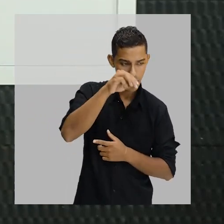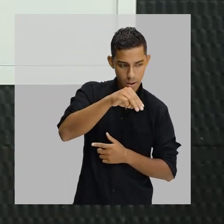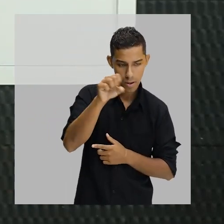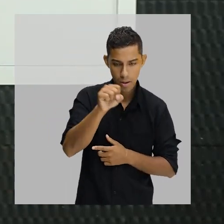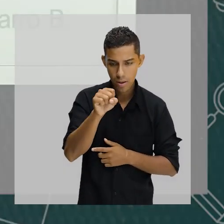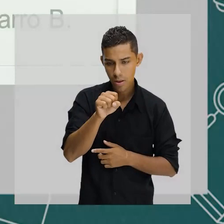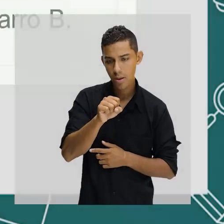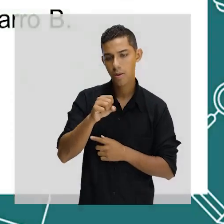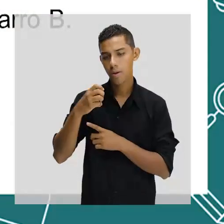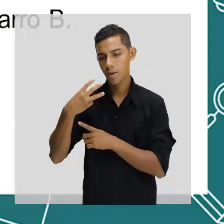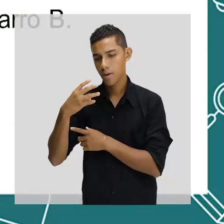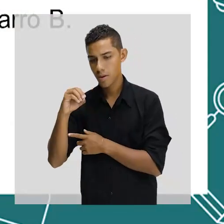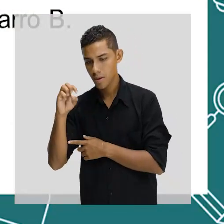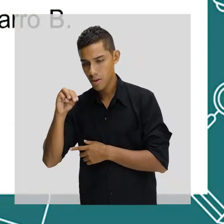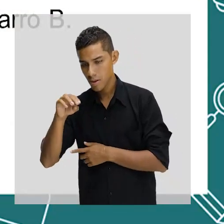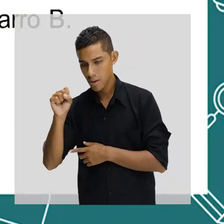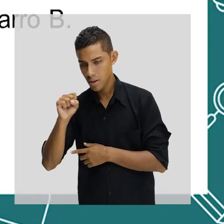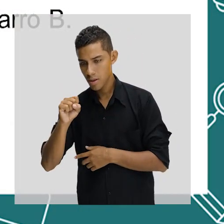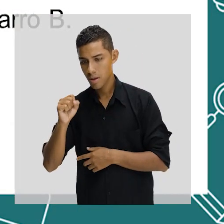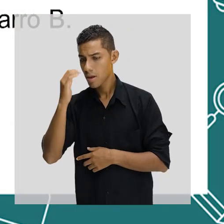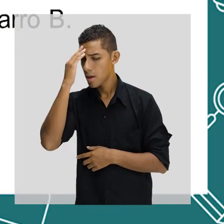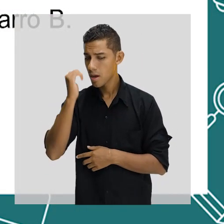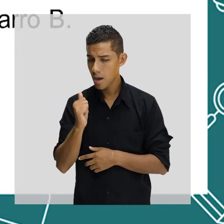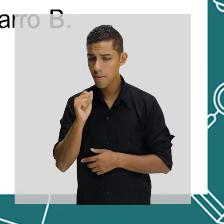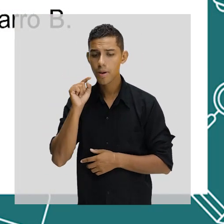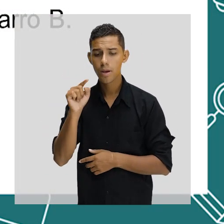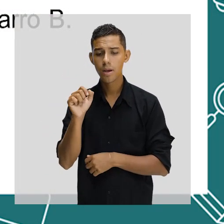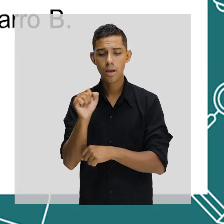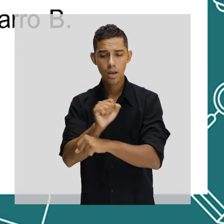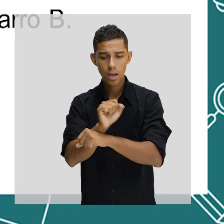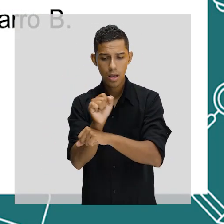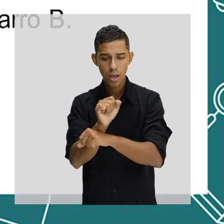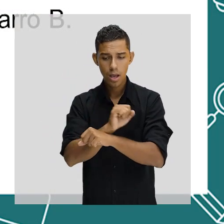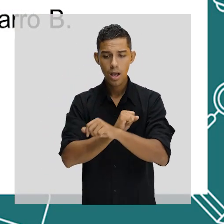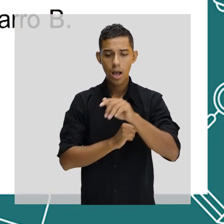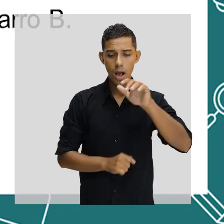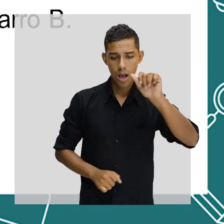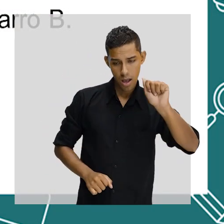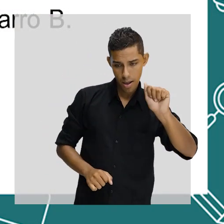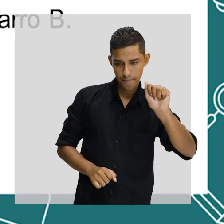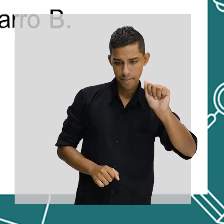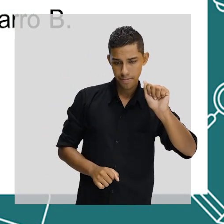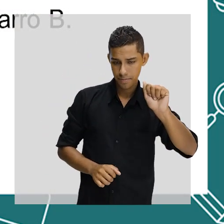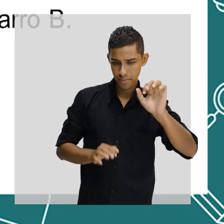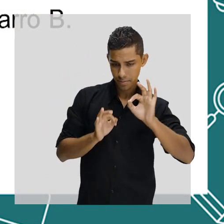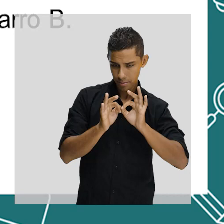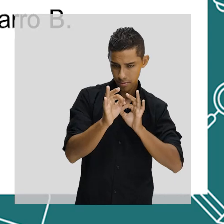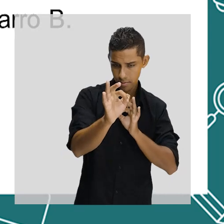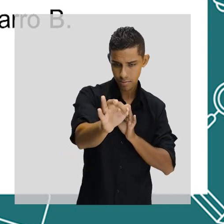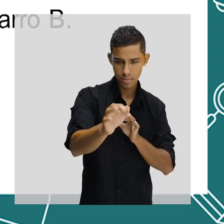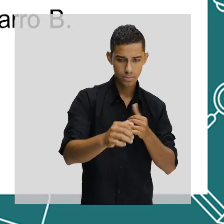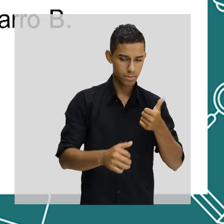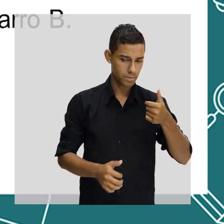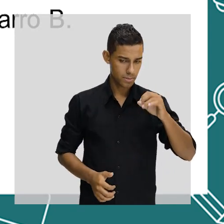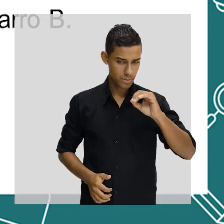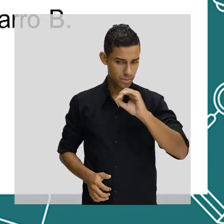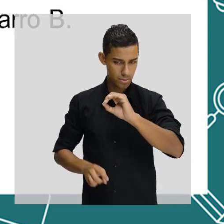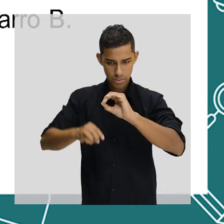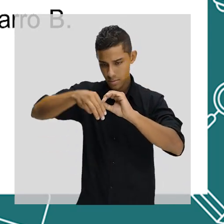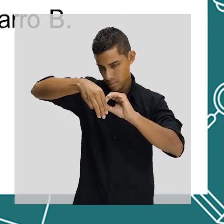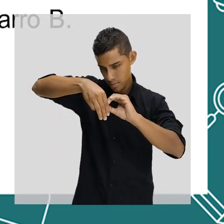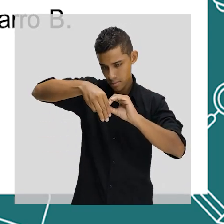respectivamente. Sabendo que o carro A encontra-se 100 metros à frente do